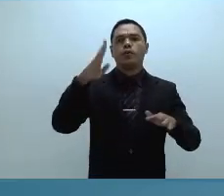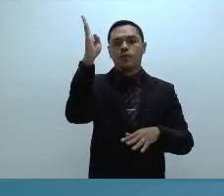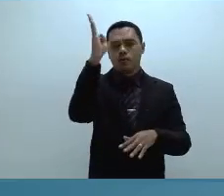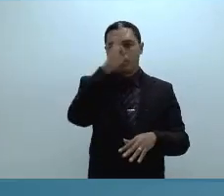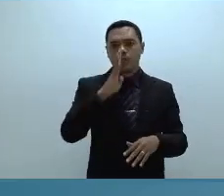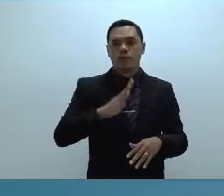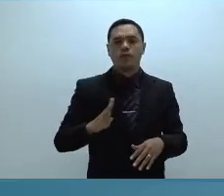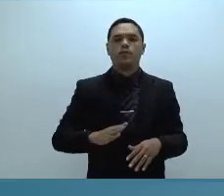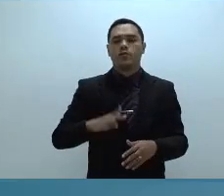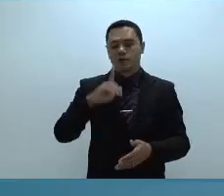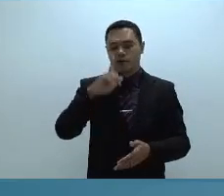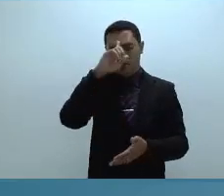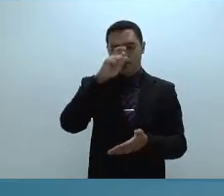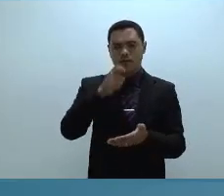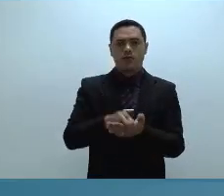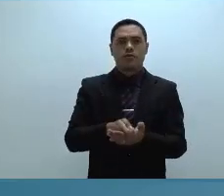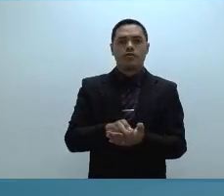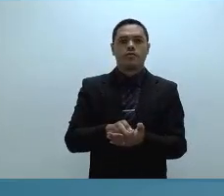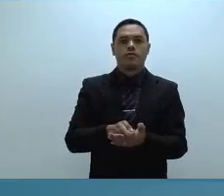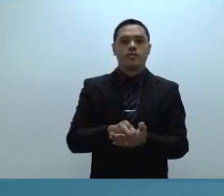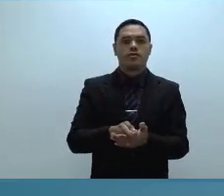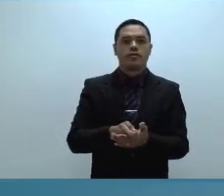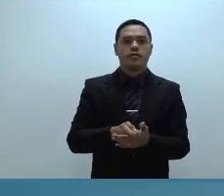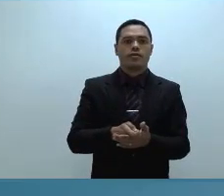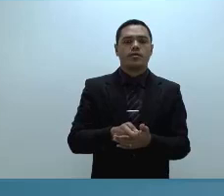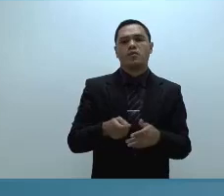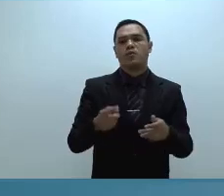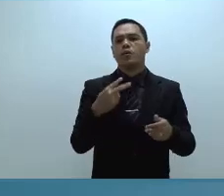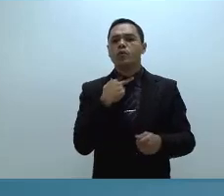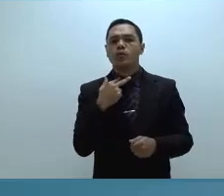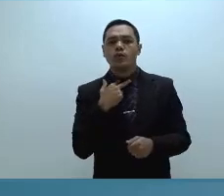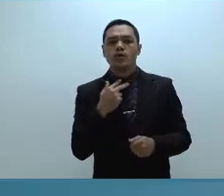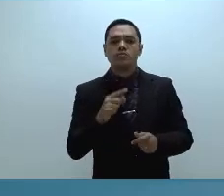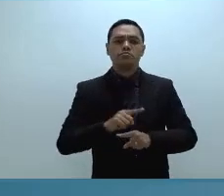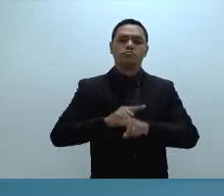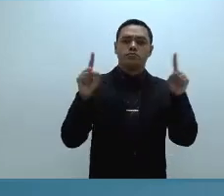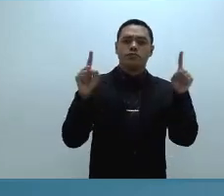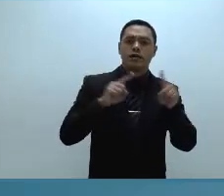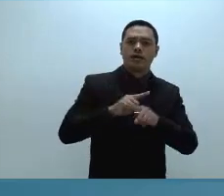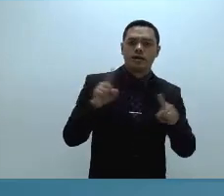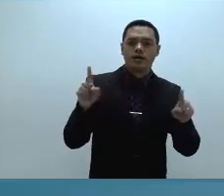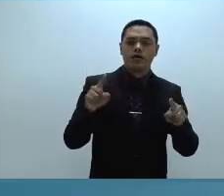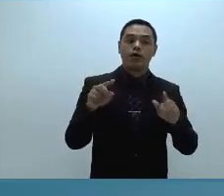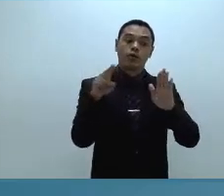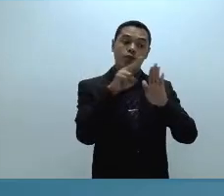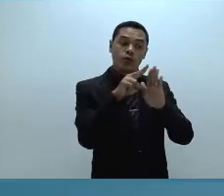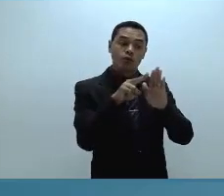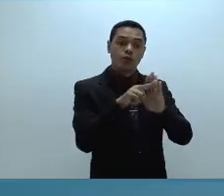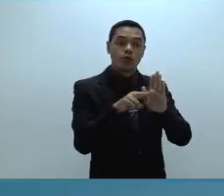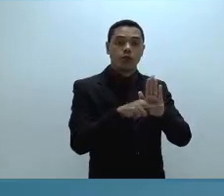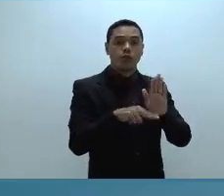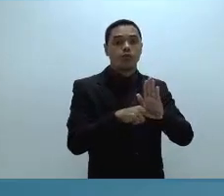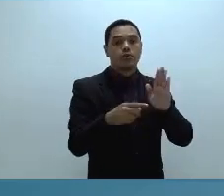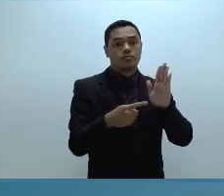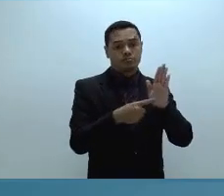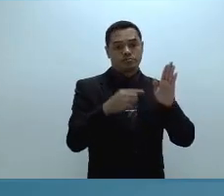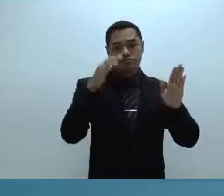inexiste possibilidade de se declarar a inconstitucionalidade de normas constitucionais